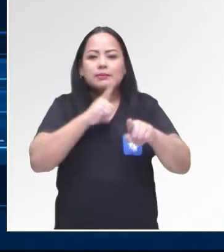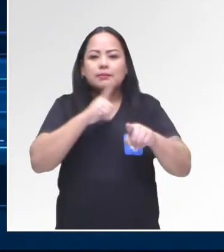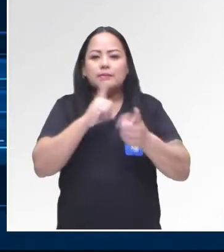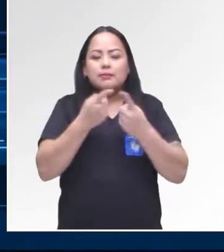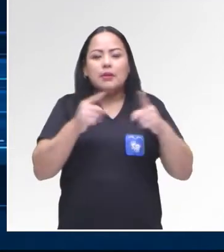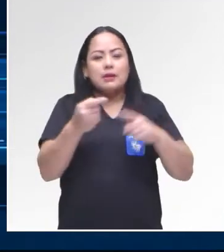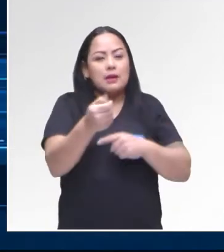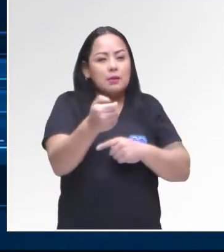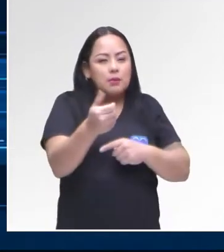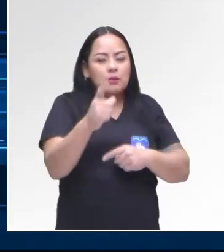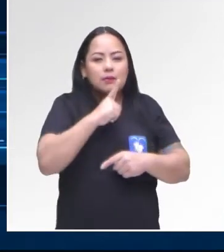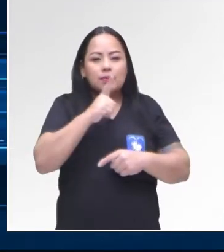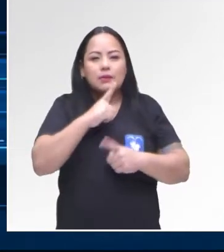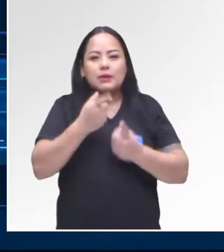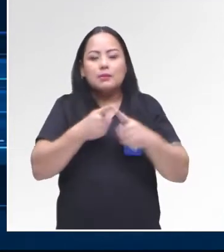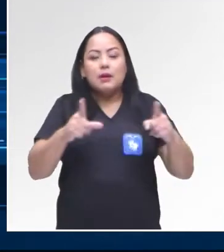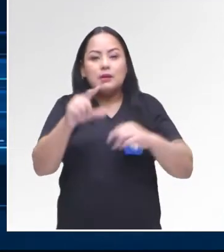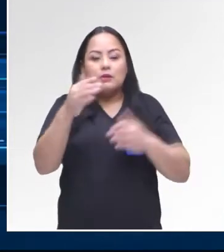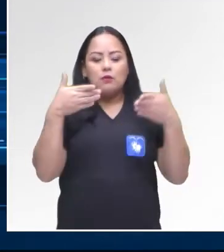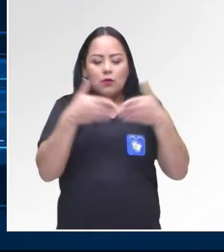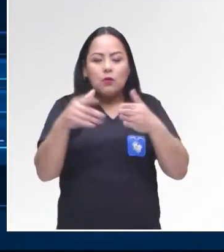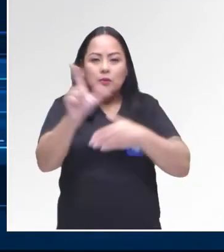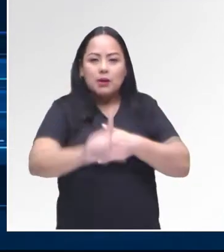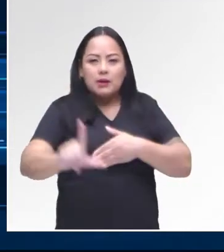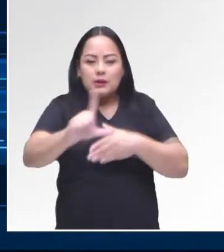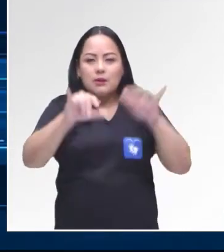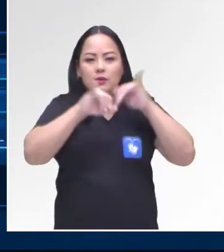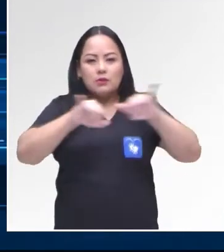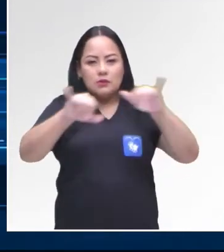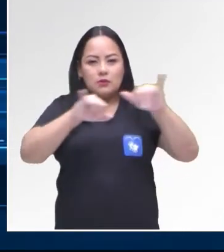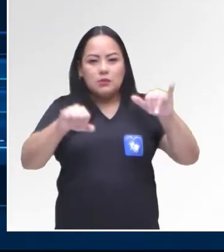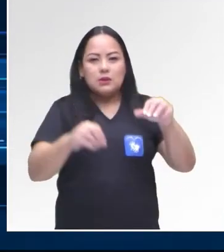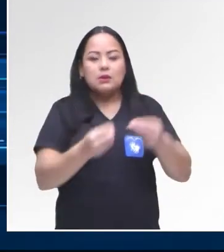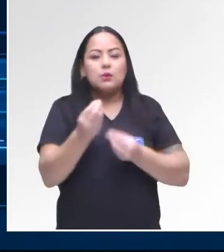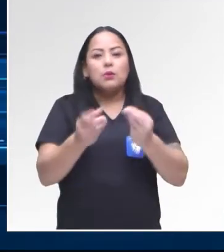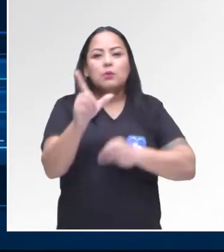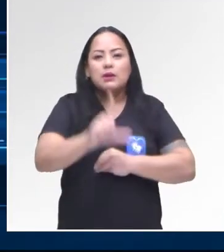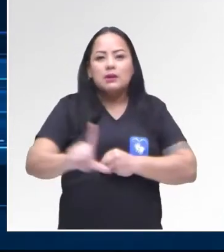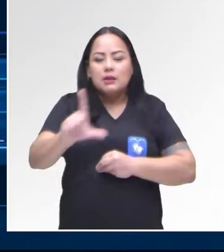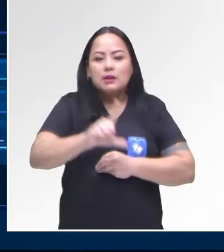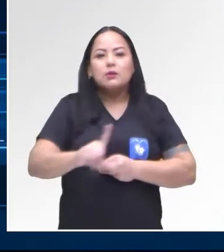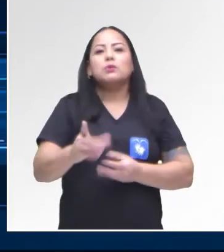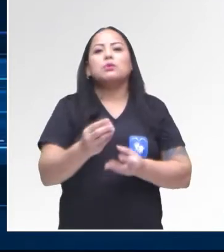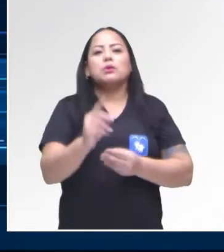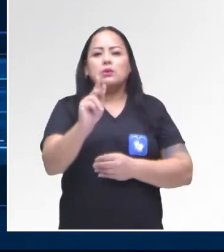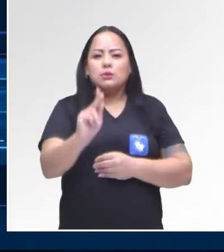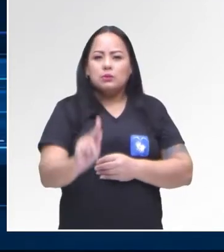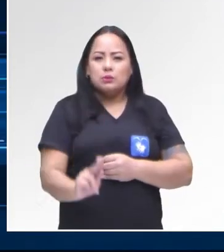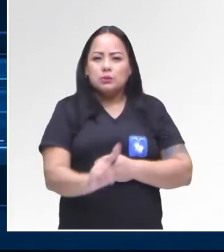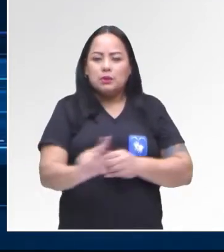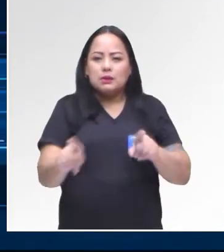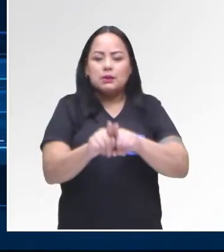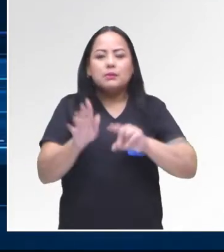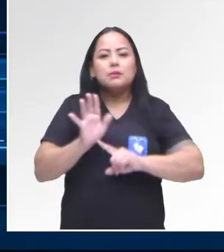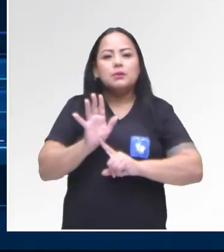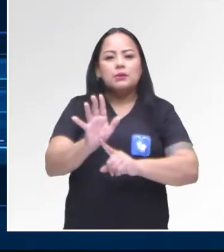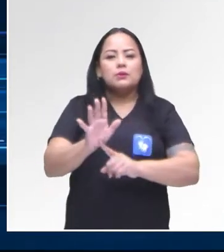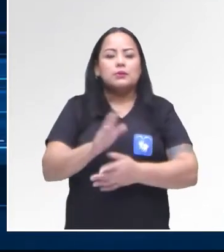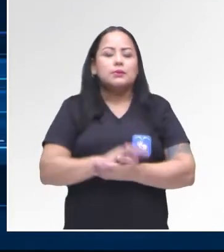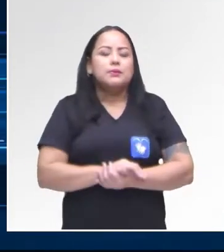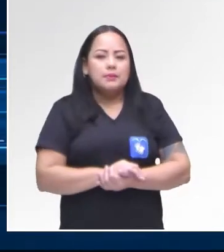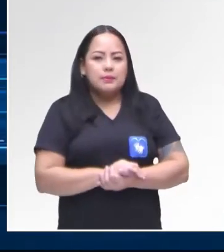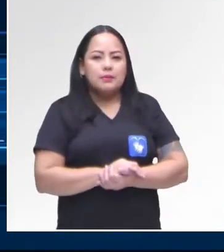poucas. O que nós temos é mais uma literatura de formação. A literatura dos jesuítas também é assim apresentada. Saindo então ali